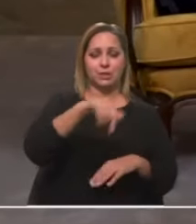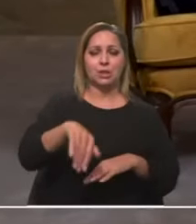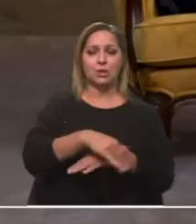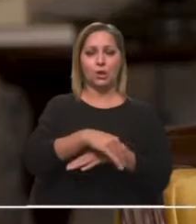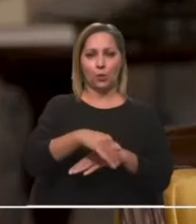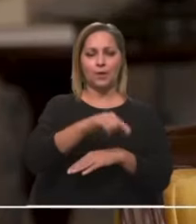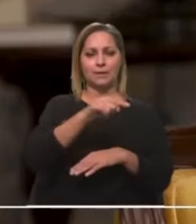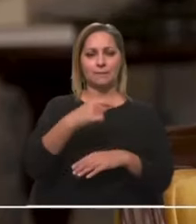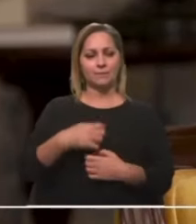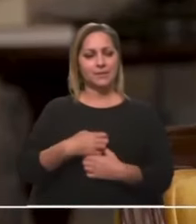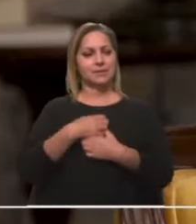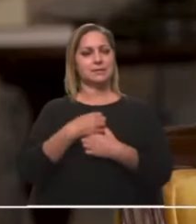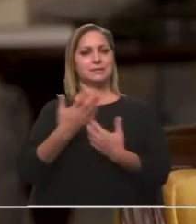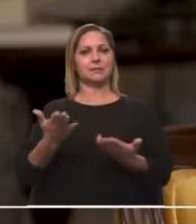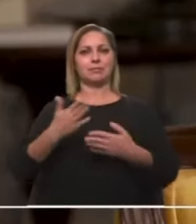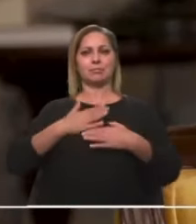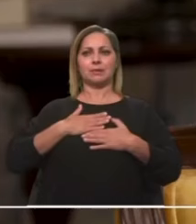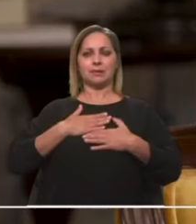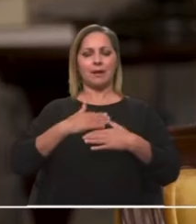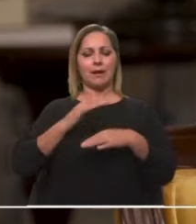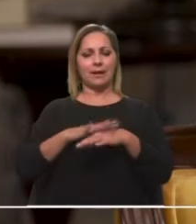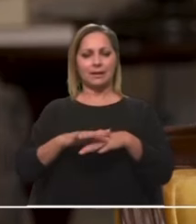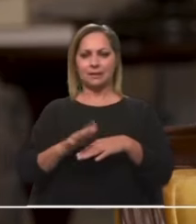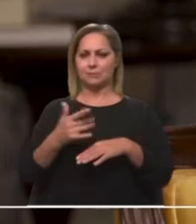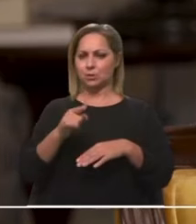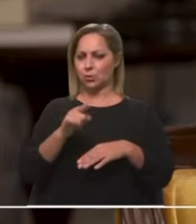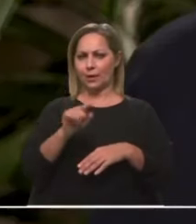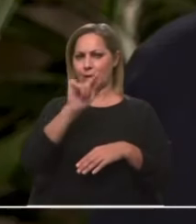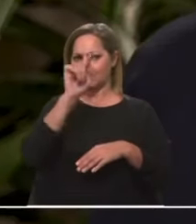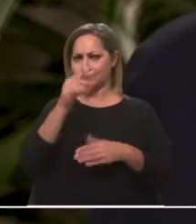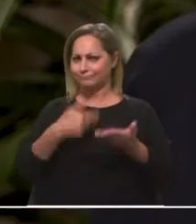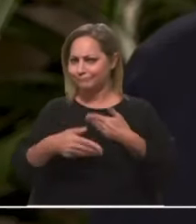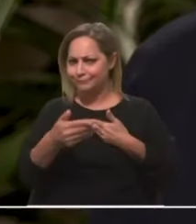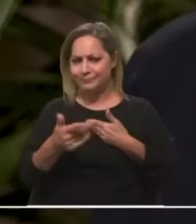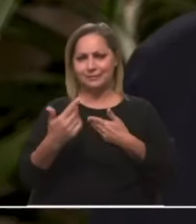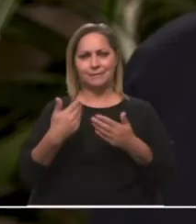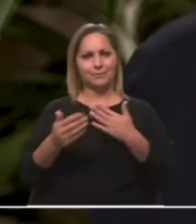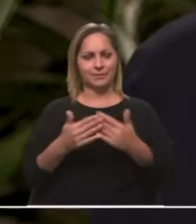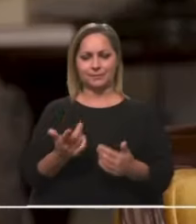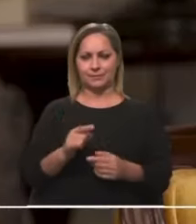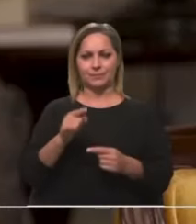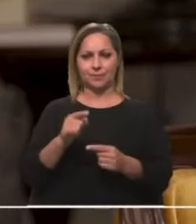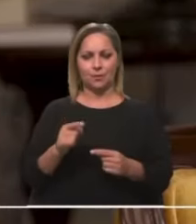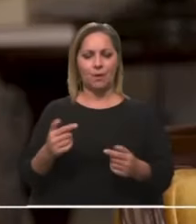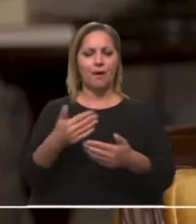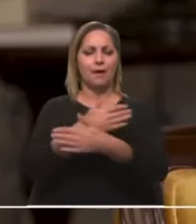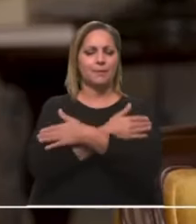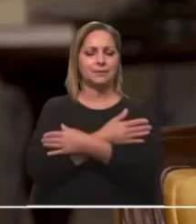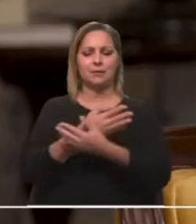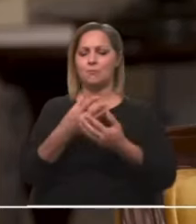as manifestações de carinho, mas não é carinho, retórica, não sei se está a ver. Eu nunca abracei tanta